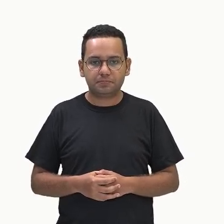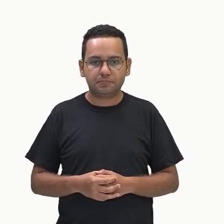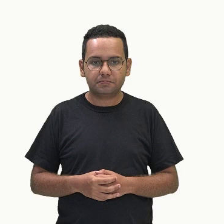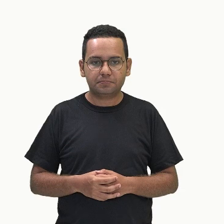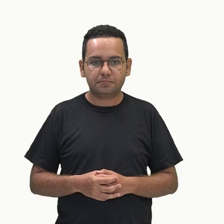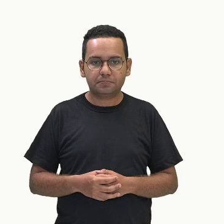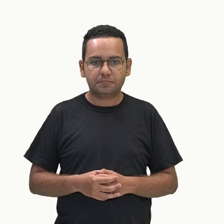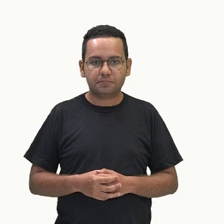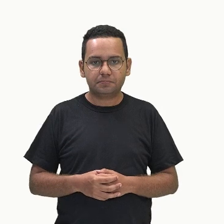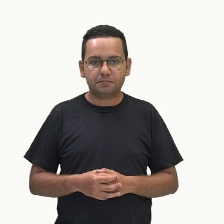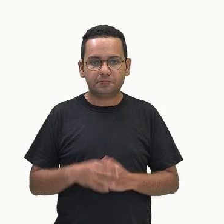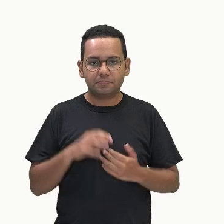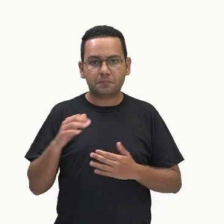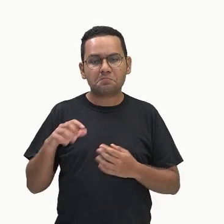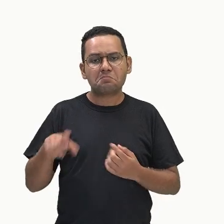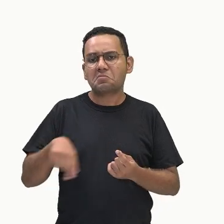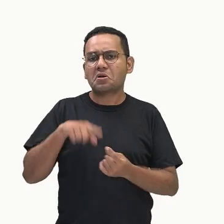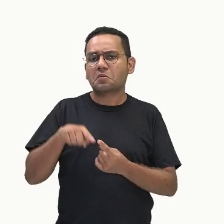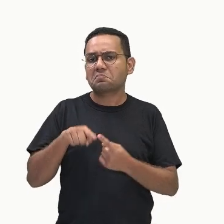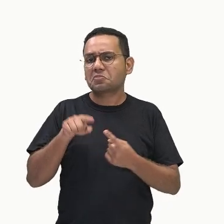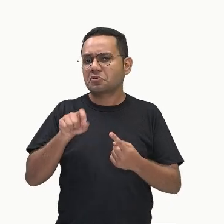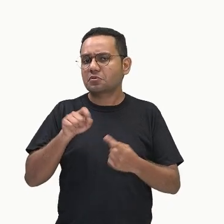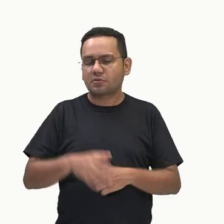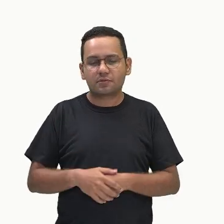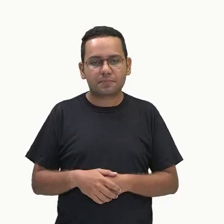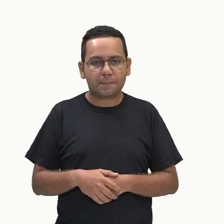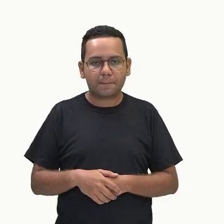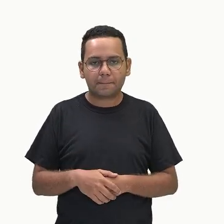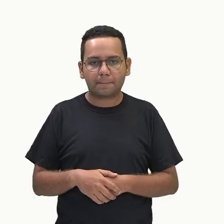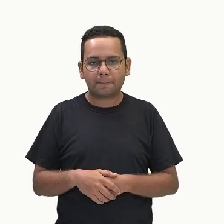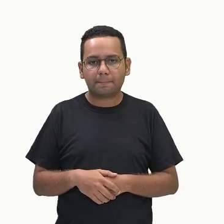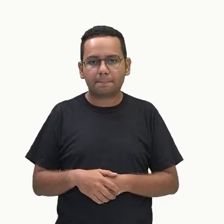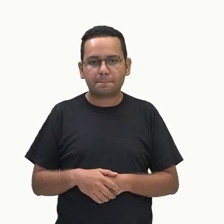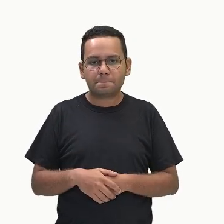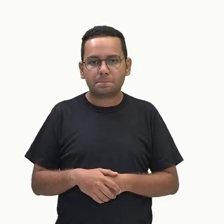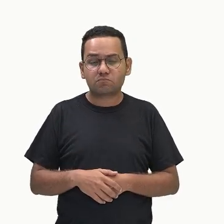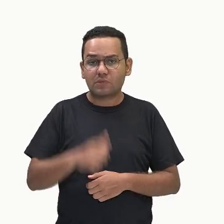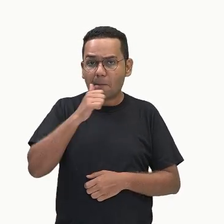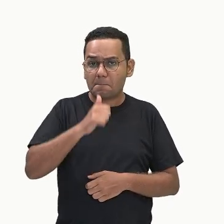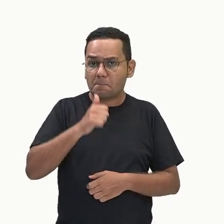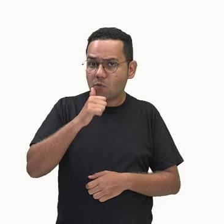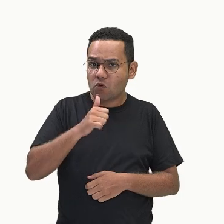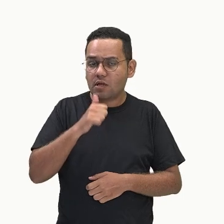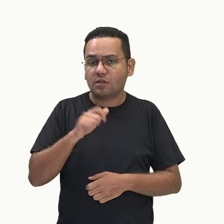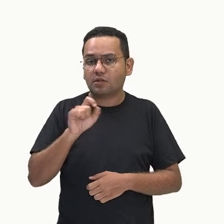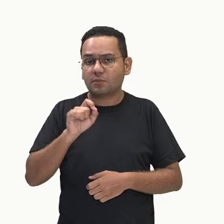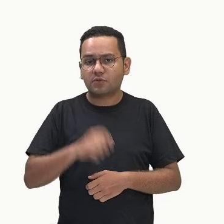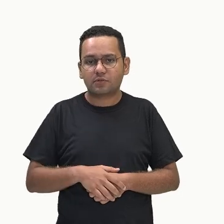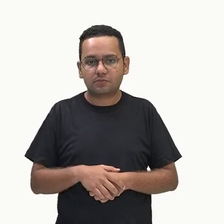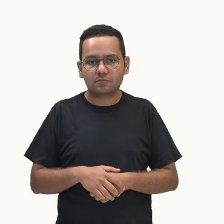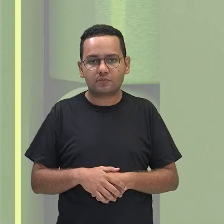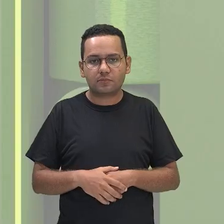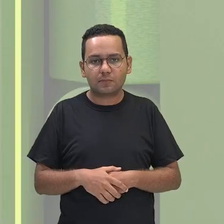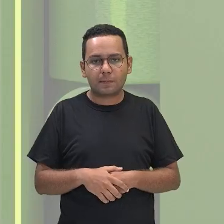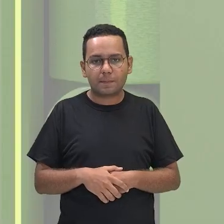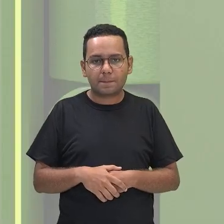nosso aparelho reprodutor é a cada mês aguardar